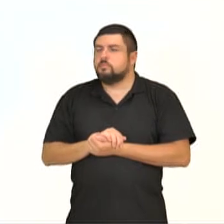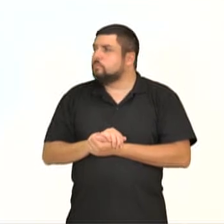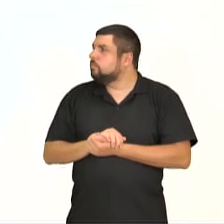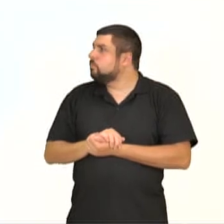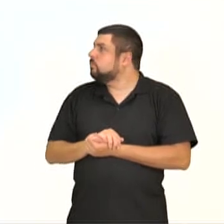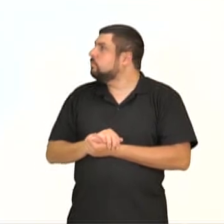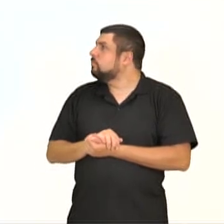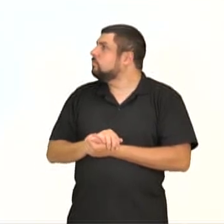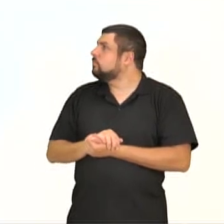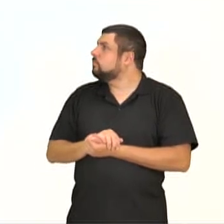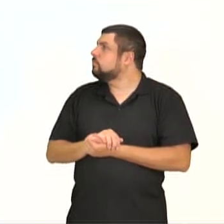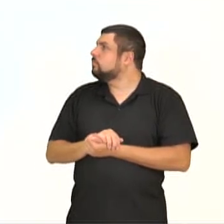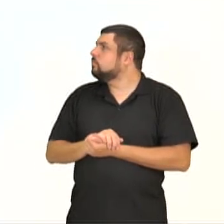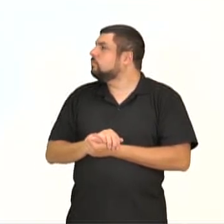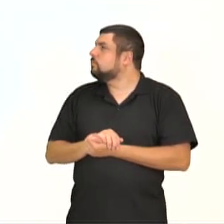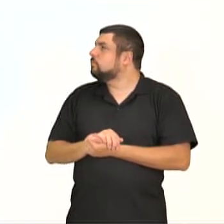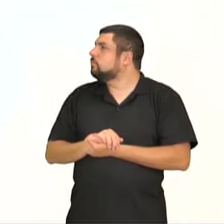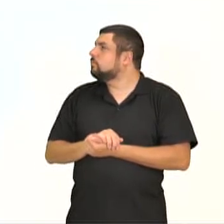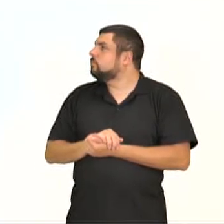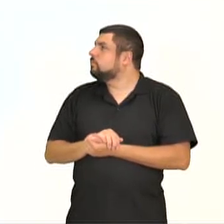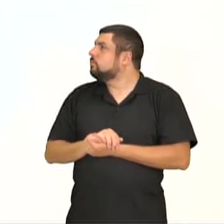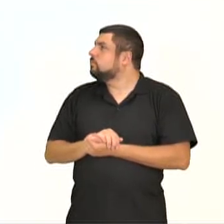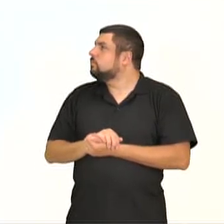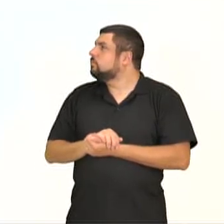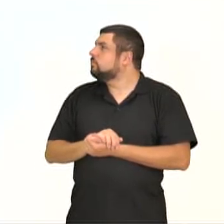que também tem que ter essa aproximação.